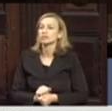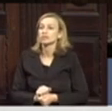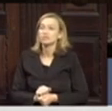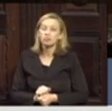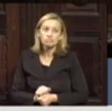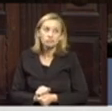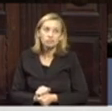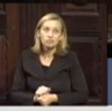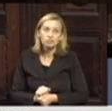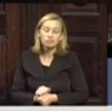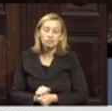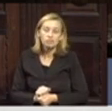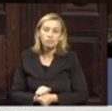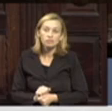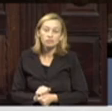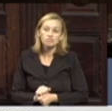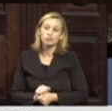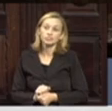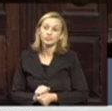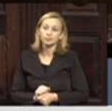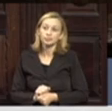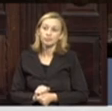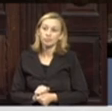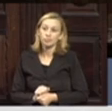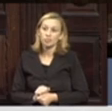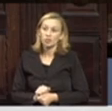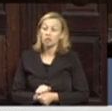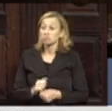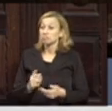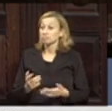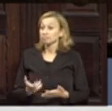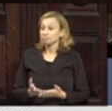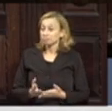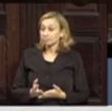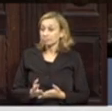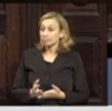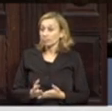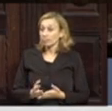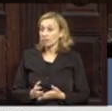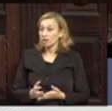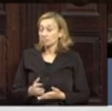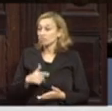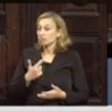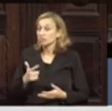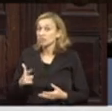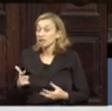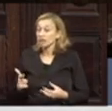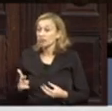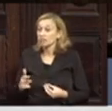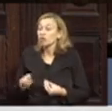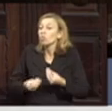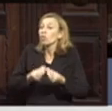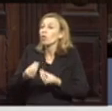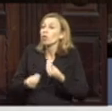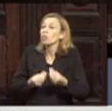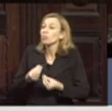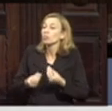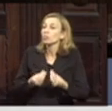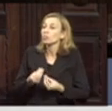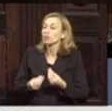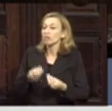seja entendida e decretada a inconstitucionalidade desse tema. Não fez